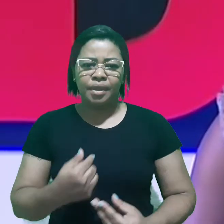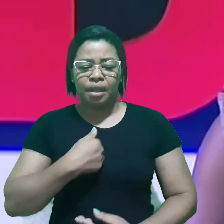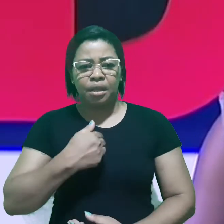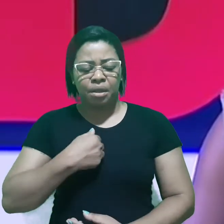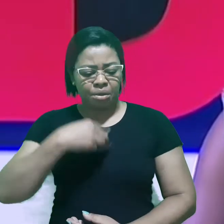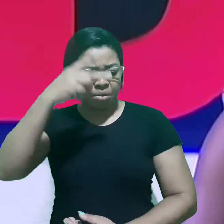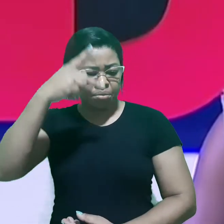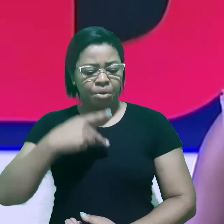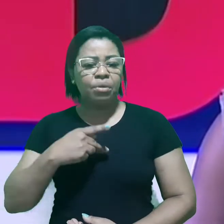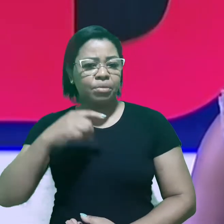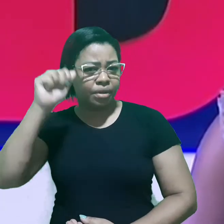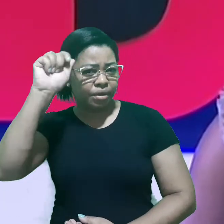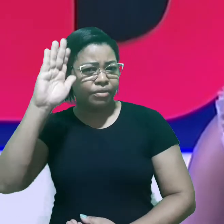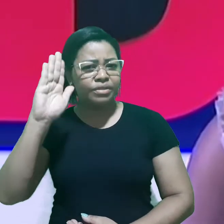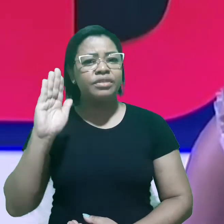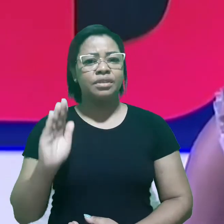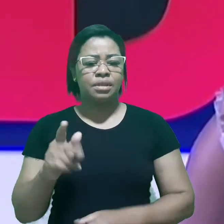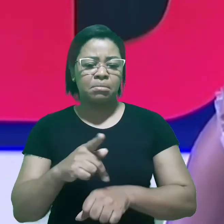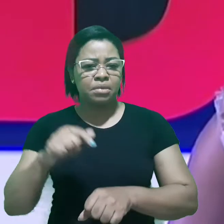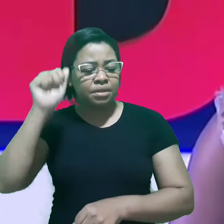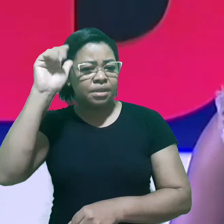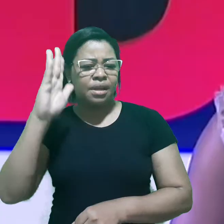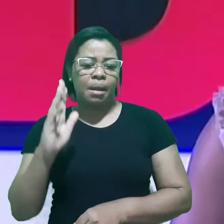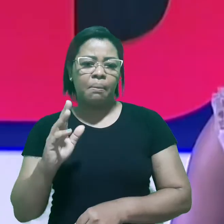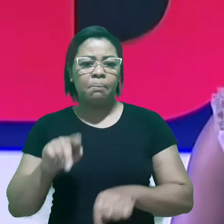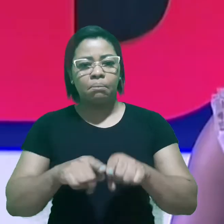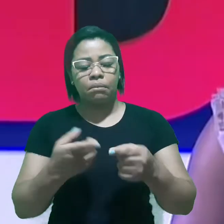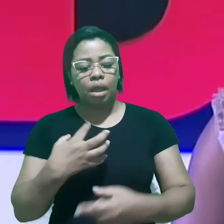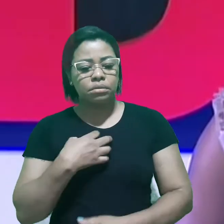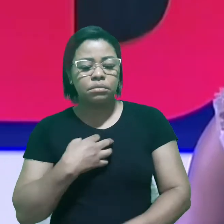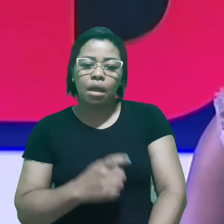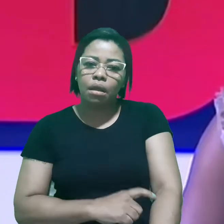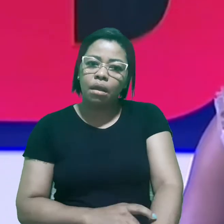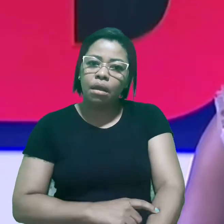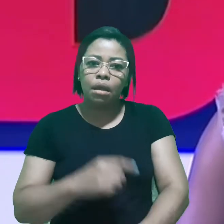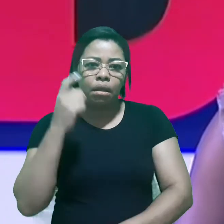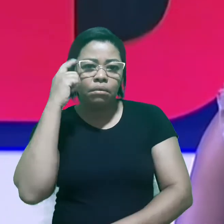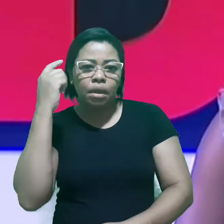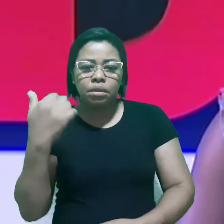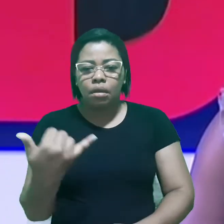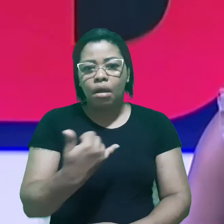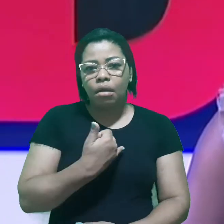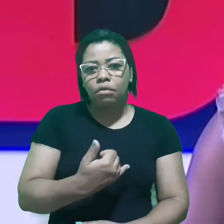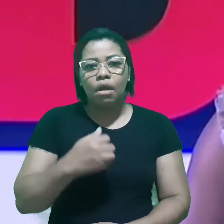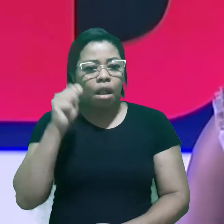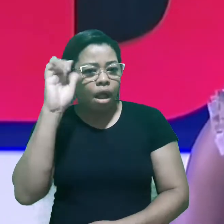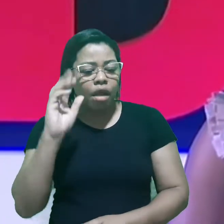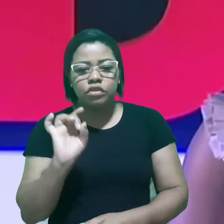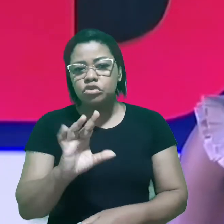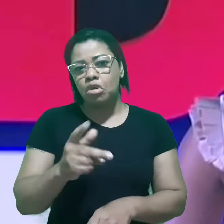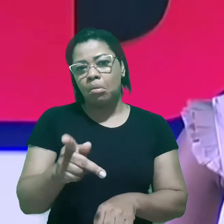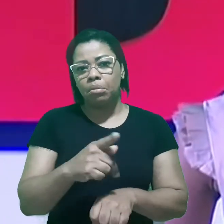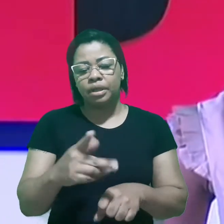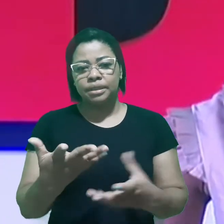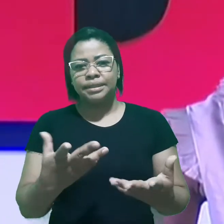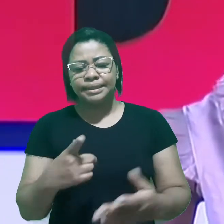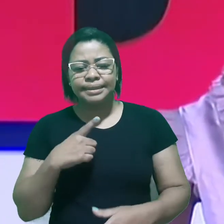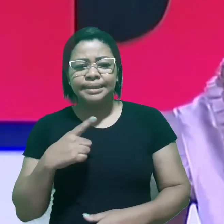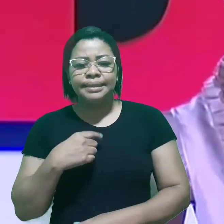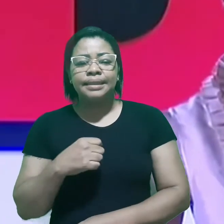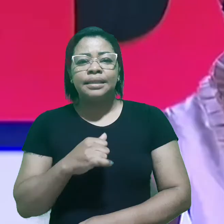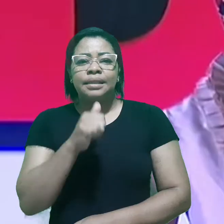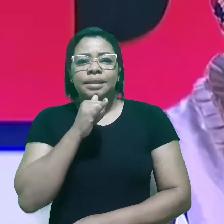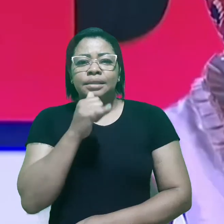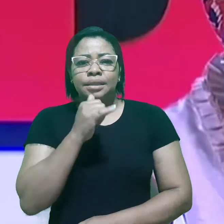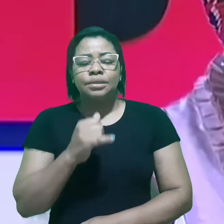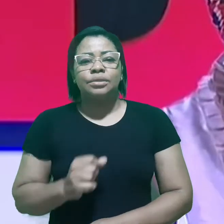pouco irritada quando referem-se à África como um país. O exemplo mais recente foi meu maravilhoso voo dos lagos, 2